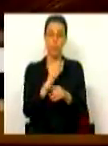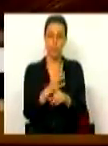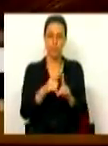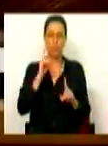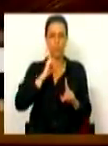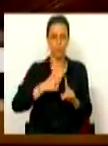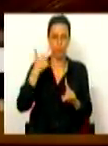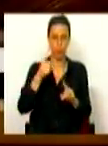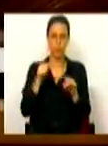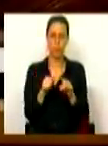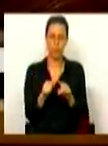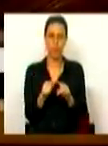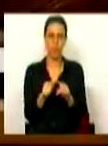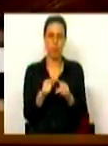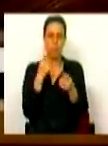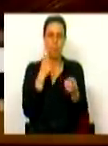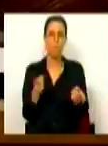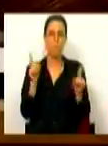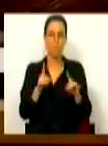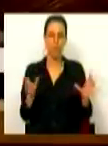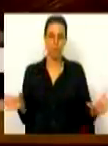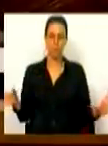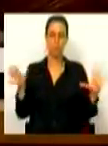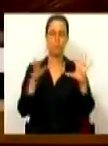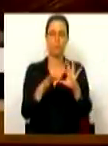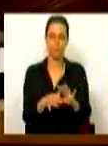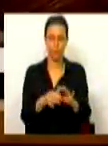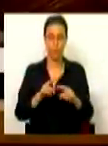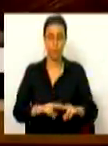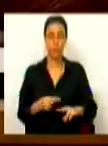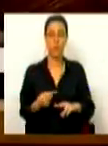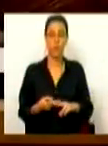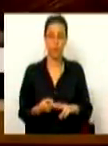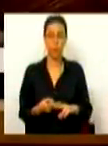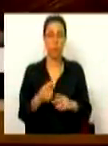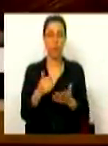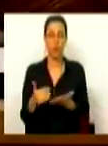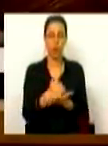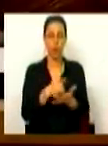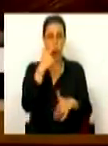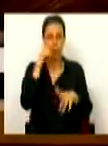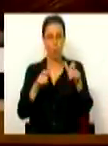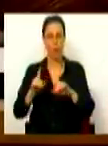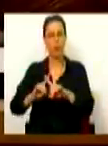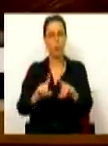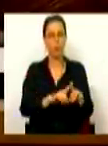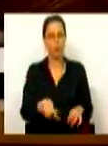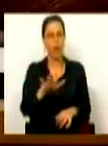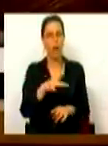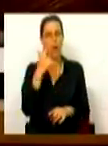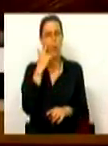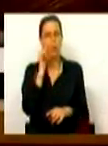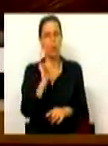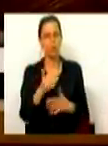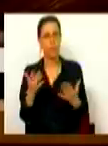elemento fundamental deste voltar a convergir é o reforço dos recursos humanos nas diferentes áreas do